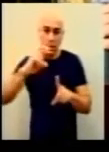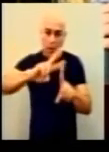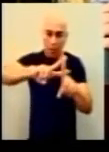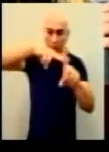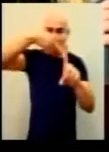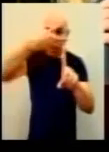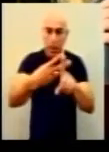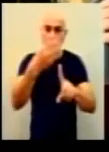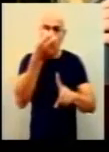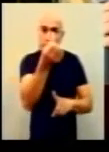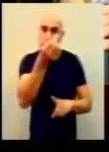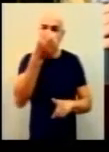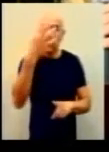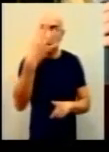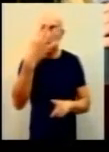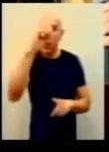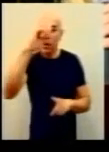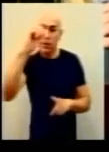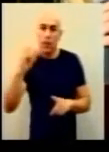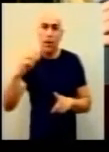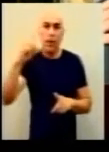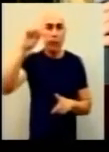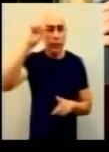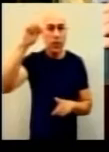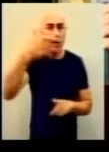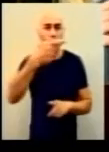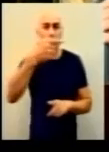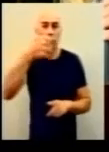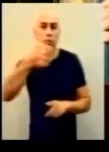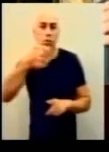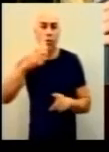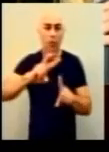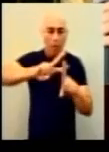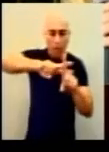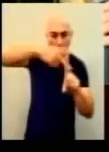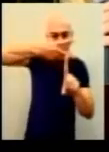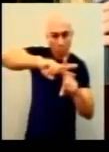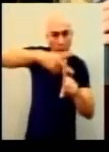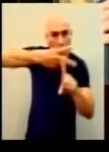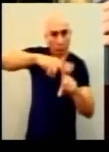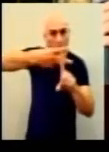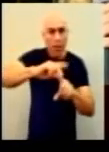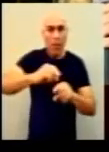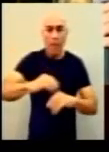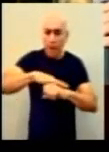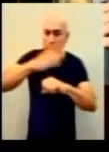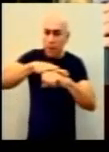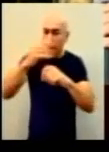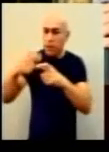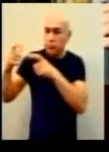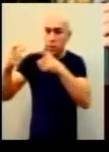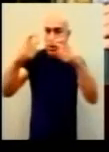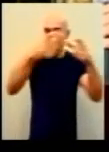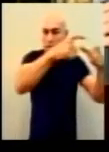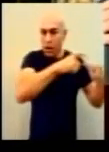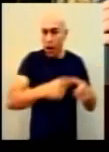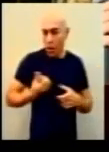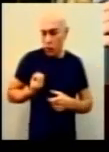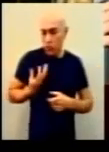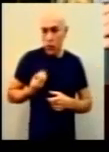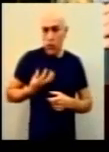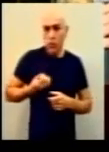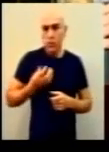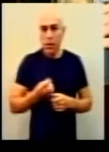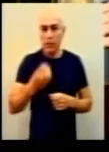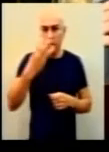21 dias. Quando esses casos começam a dobrar muito rapidamente, em outras localidades, esses números, por